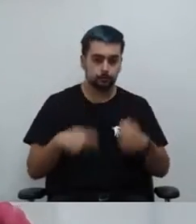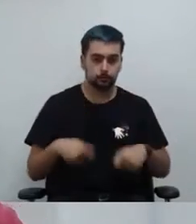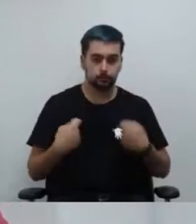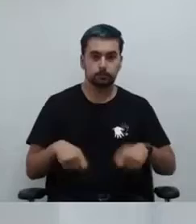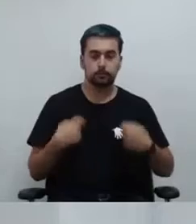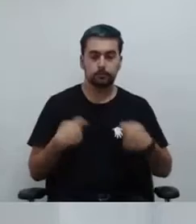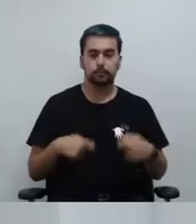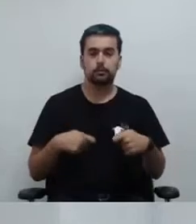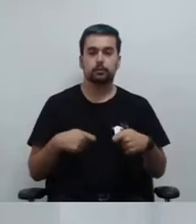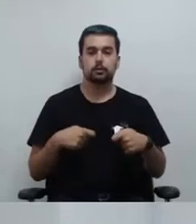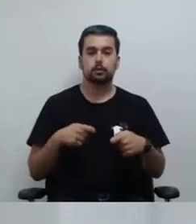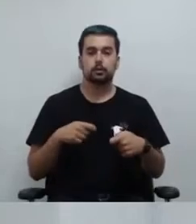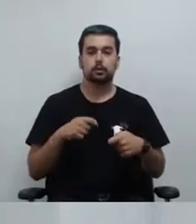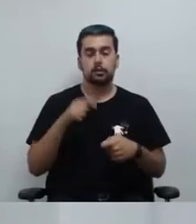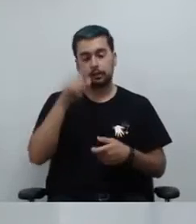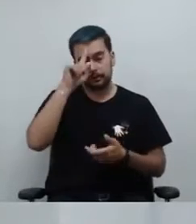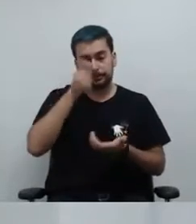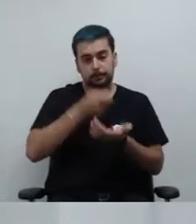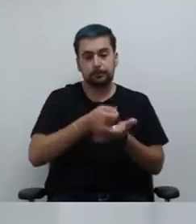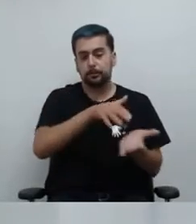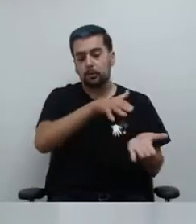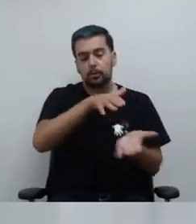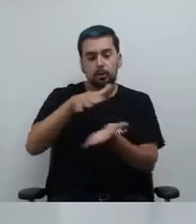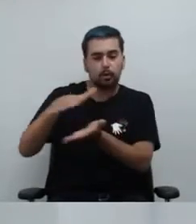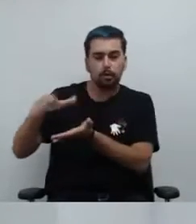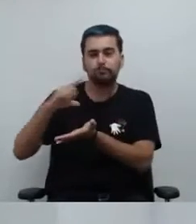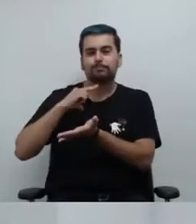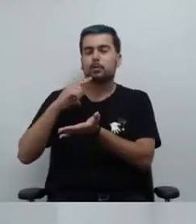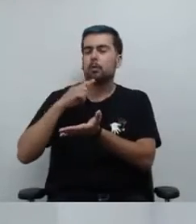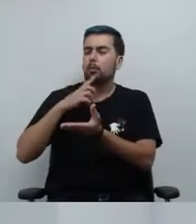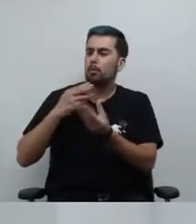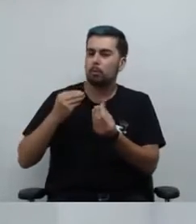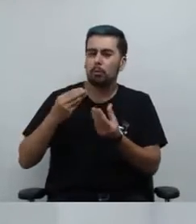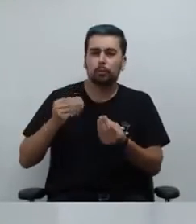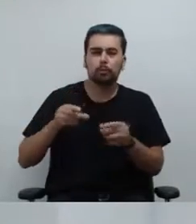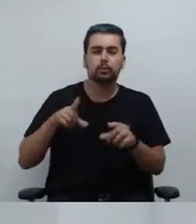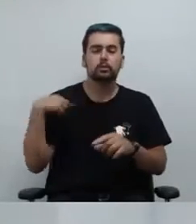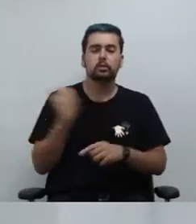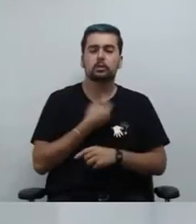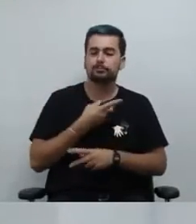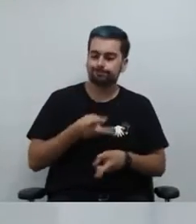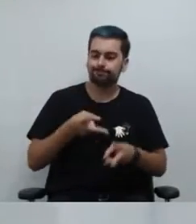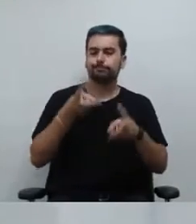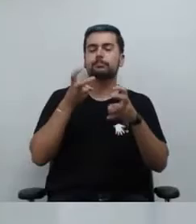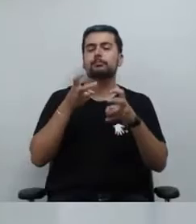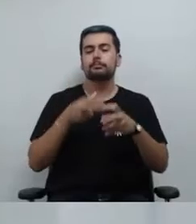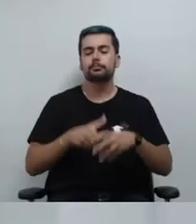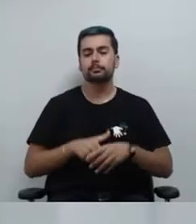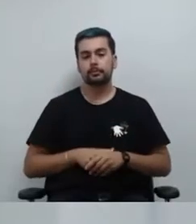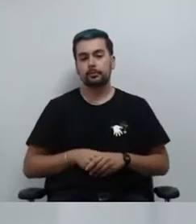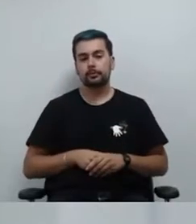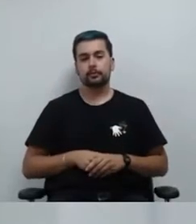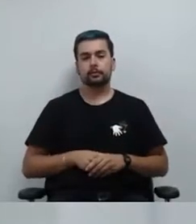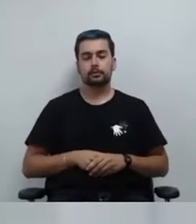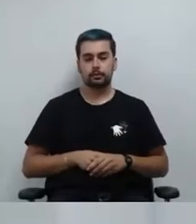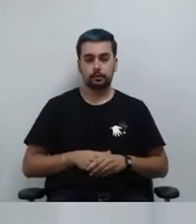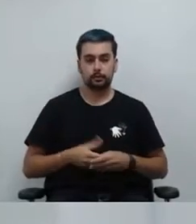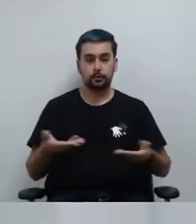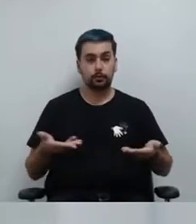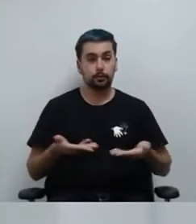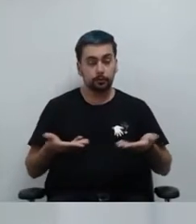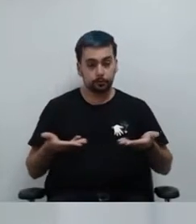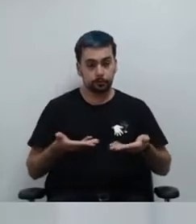necessário para a demanda que assim ele traz com extrema urgência, como a gente tem acompanhado alguns casos. Hoje em